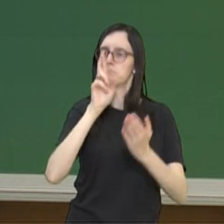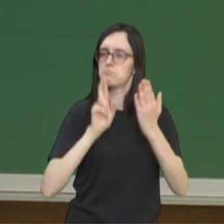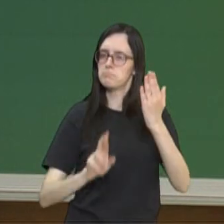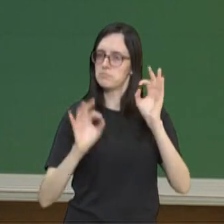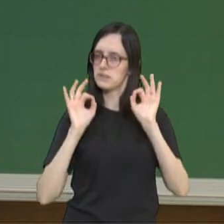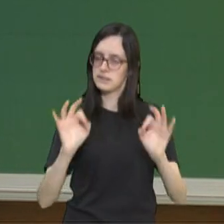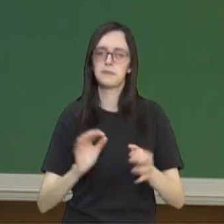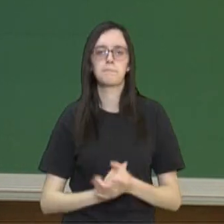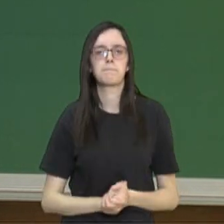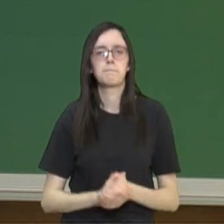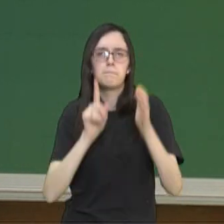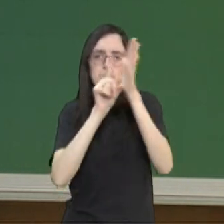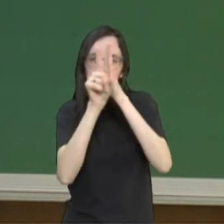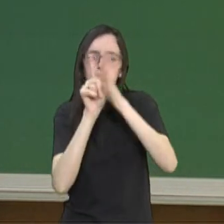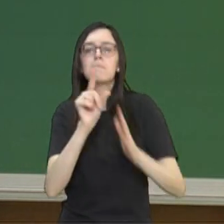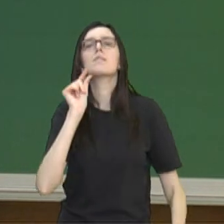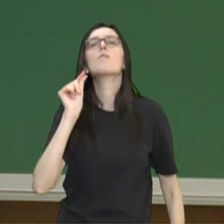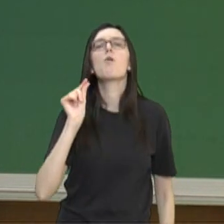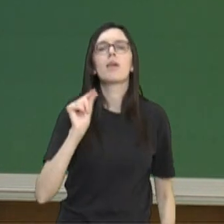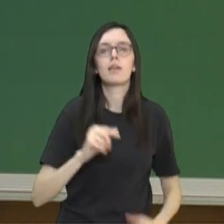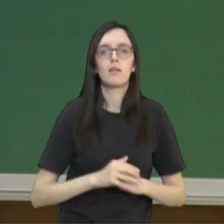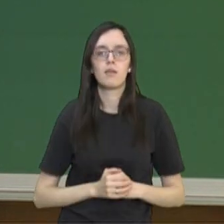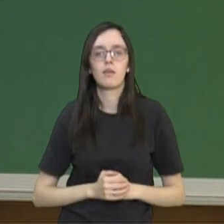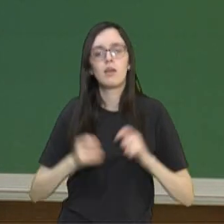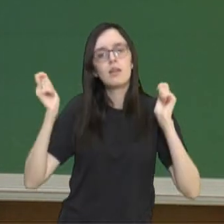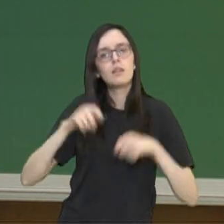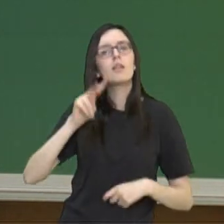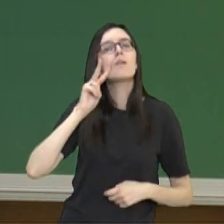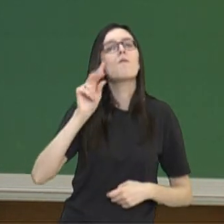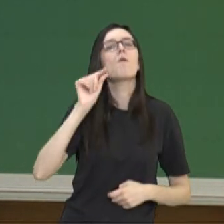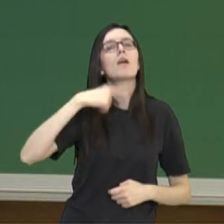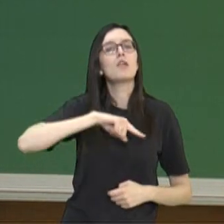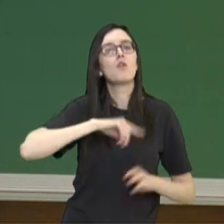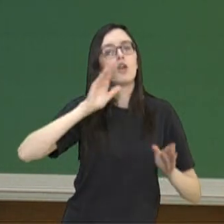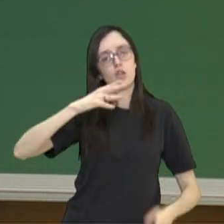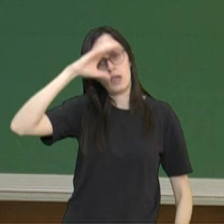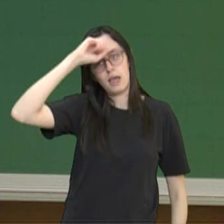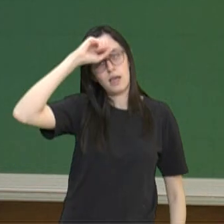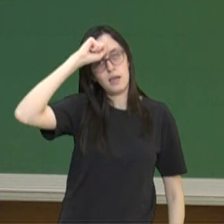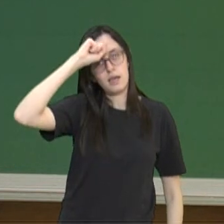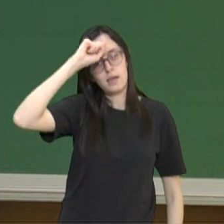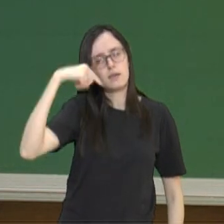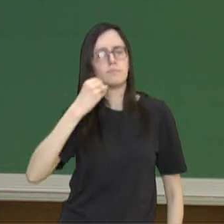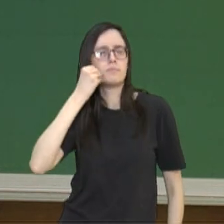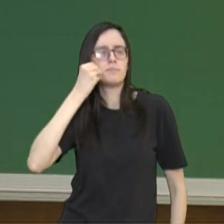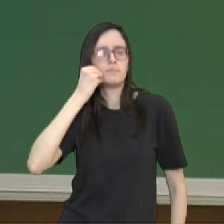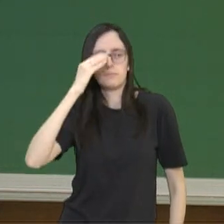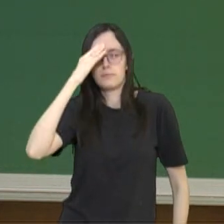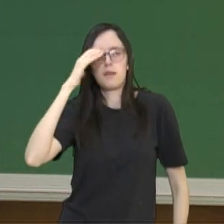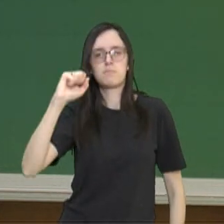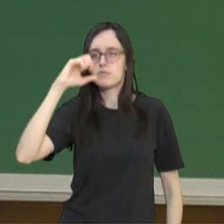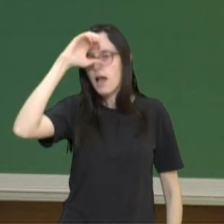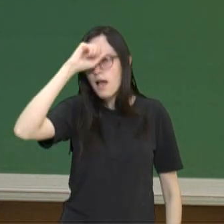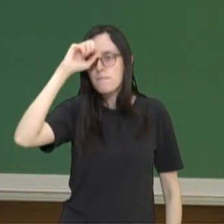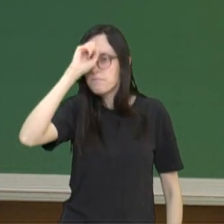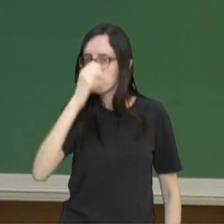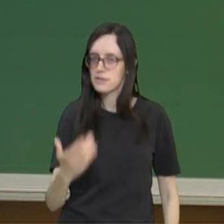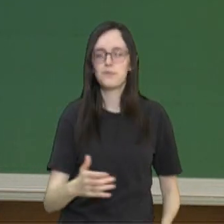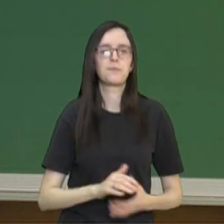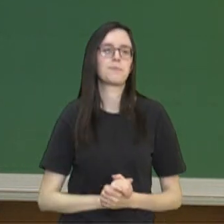esporte, certo? E agora, pessoal, vamos ao quiz. Chega para ficar falando. Vamos ver se vocês estão